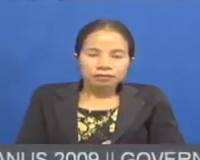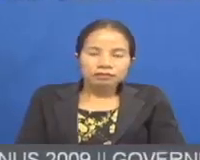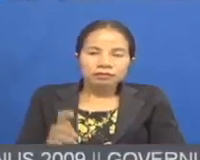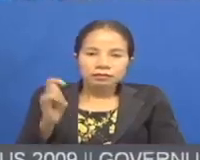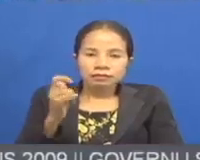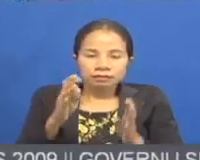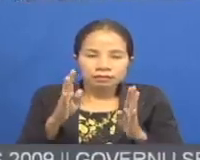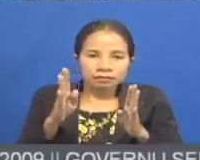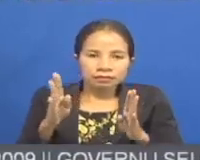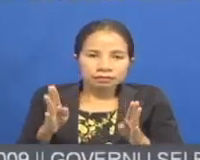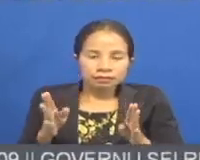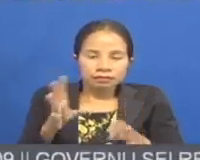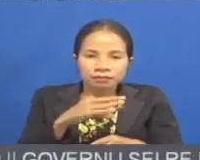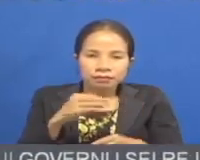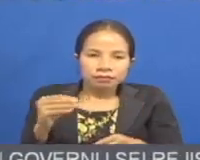taxista sira nomos